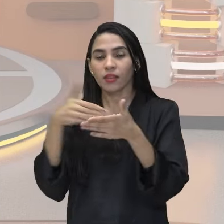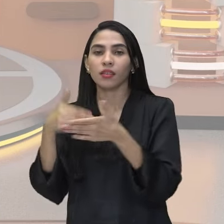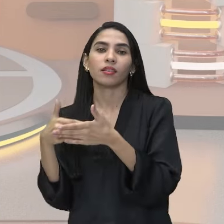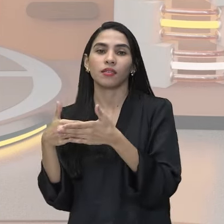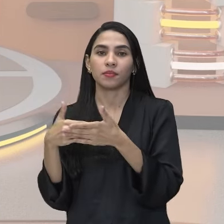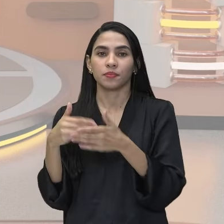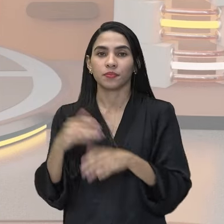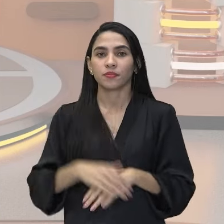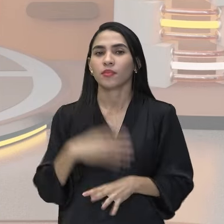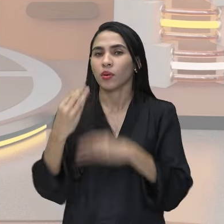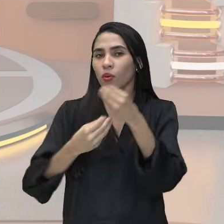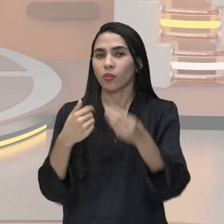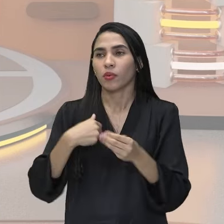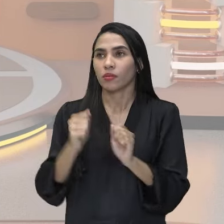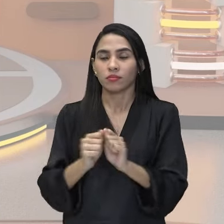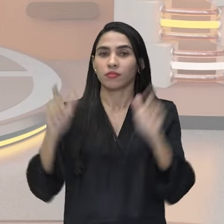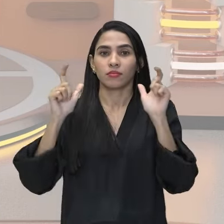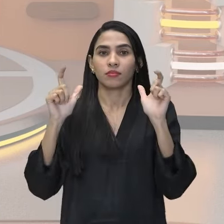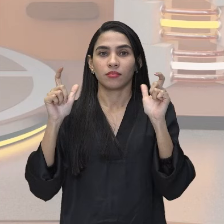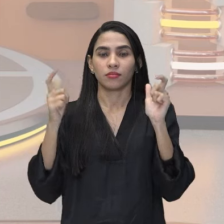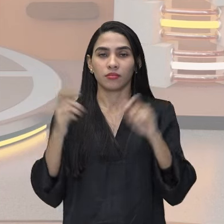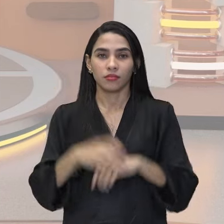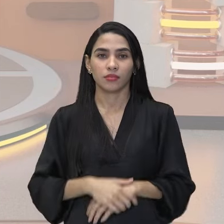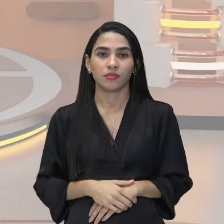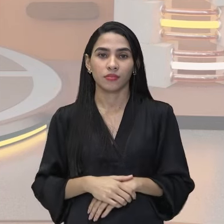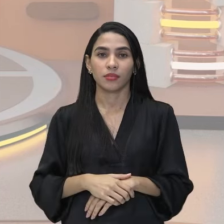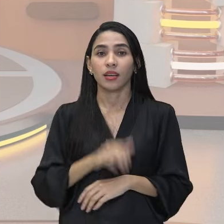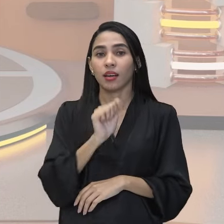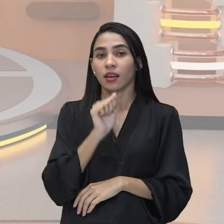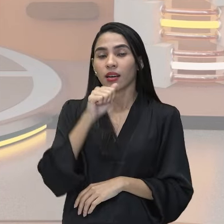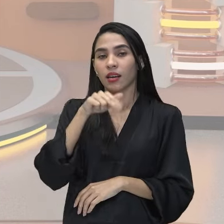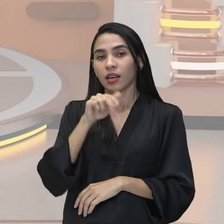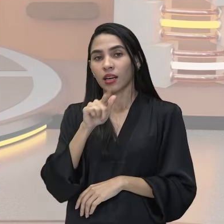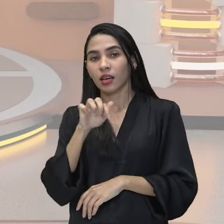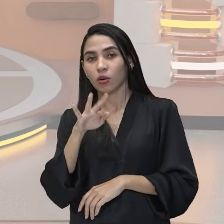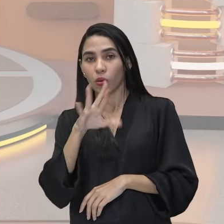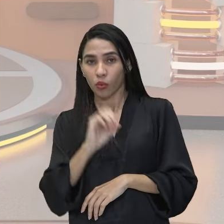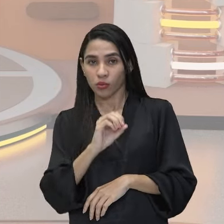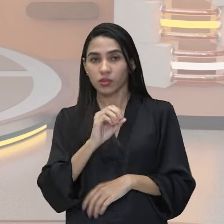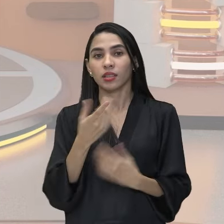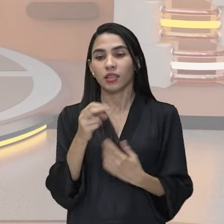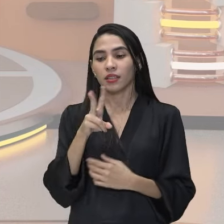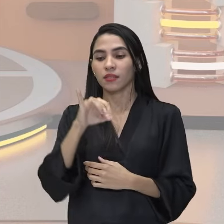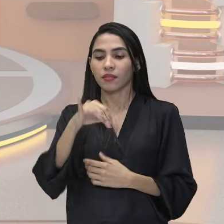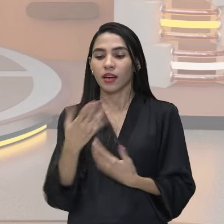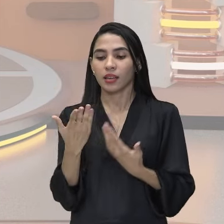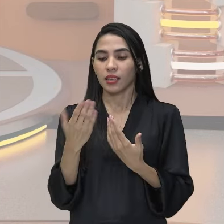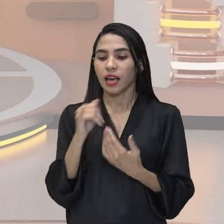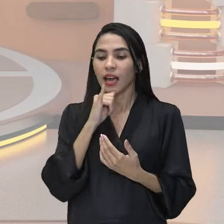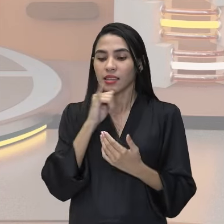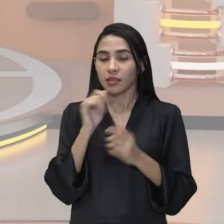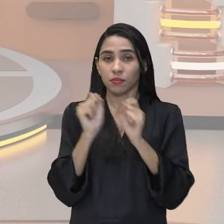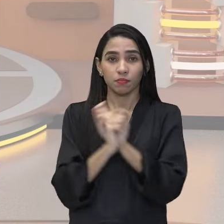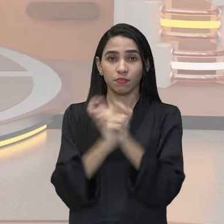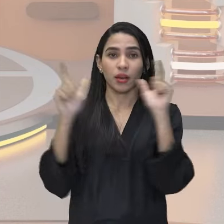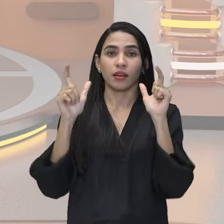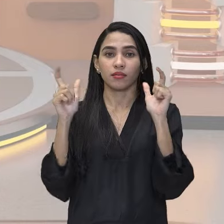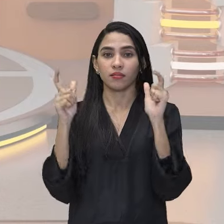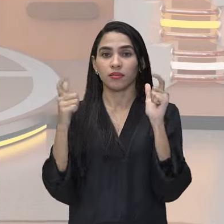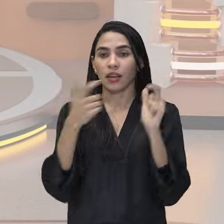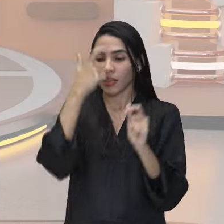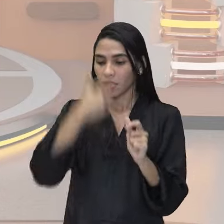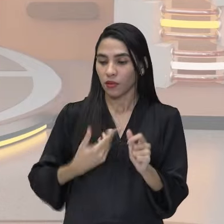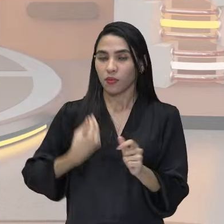externas. Como que eu desperto? A angústia. É a angústia que vai me levar a esse despertar dessa